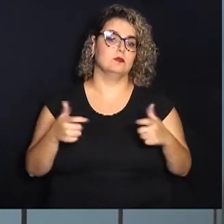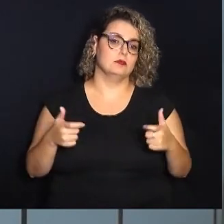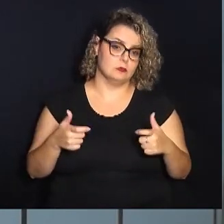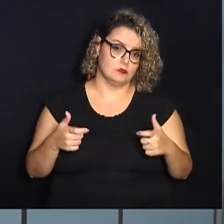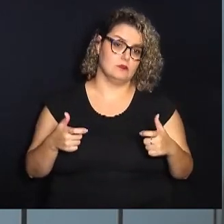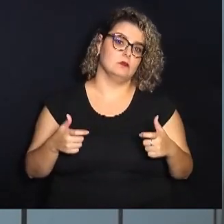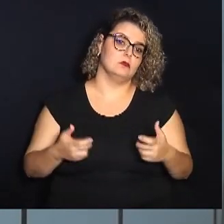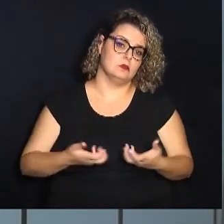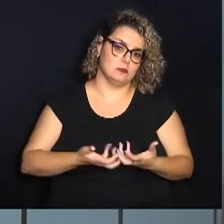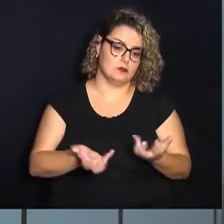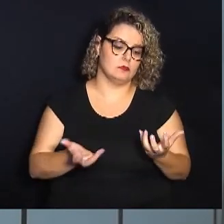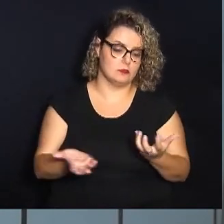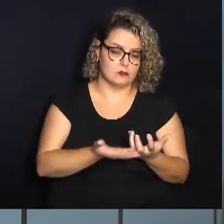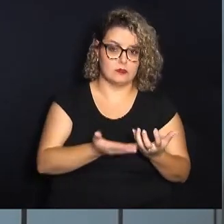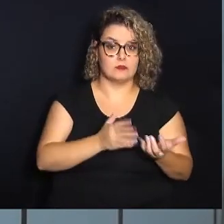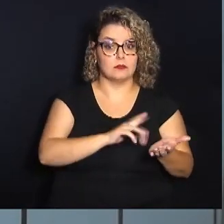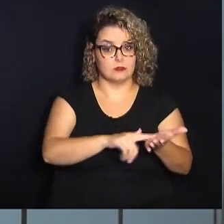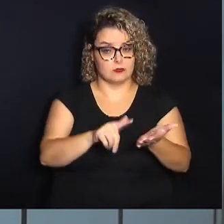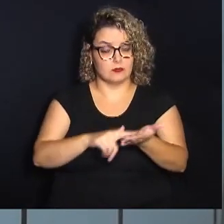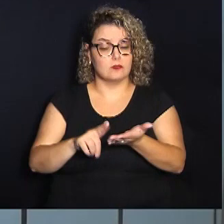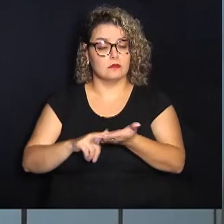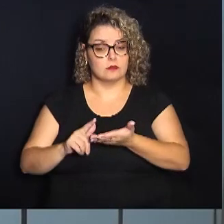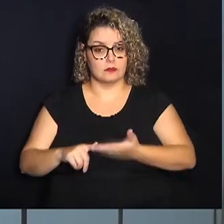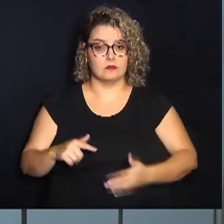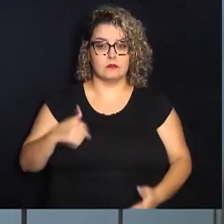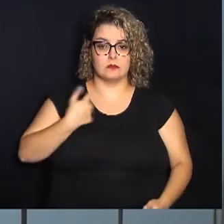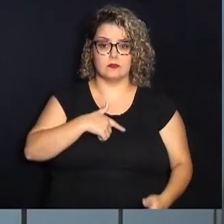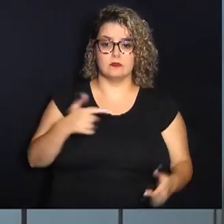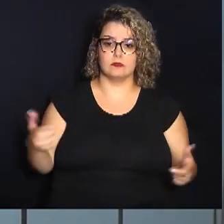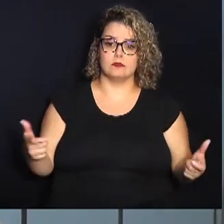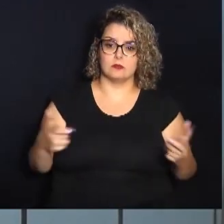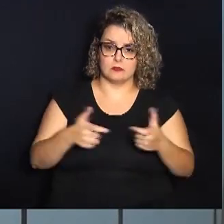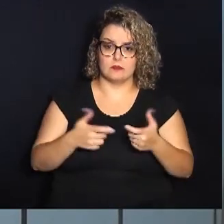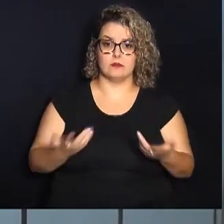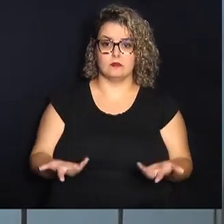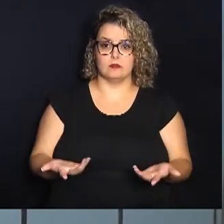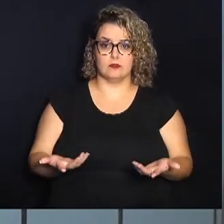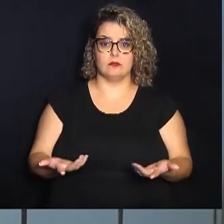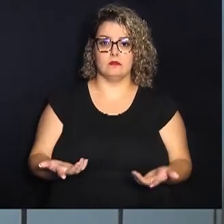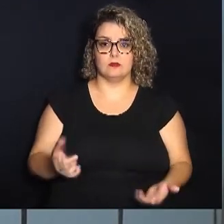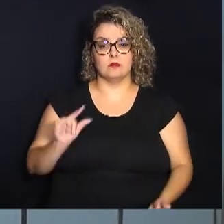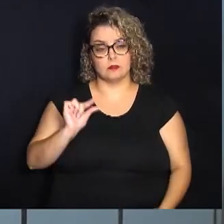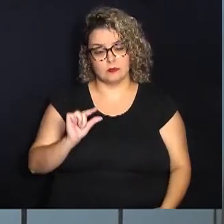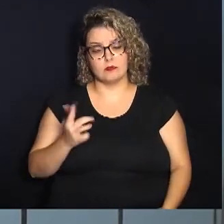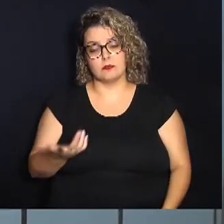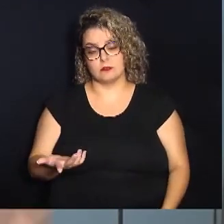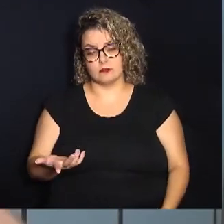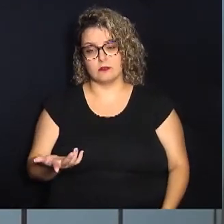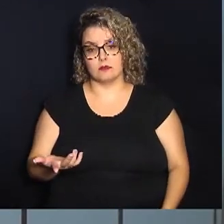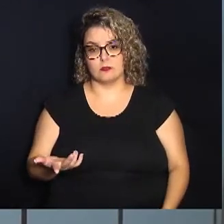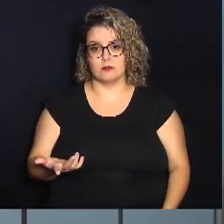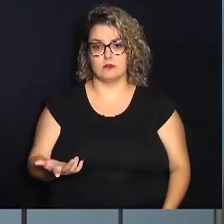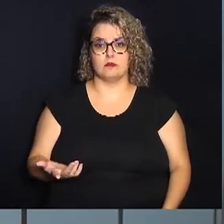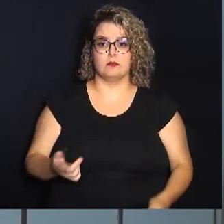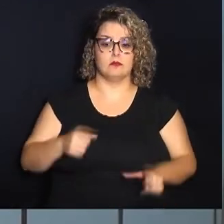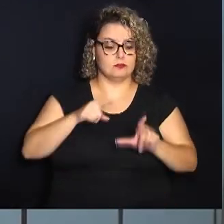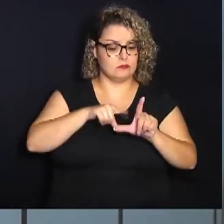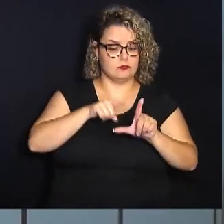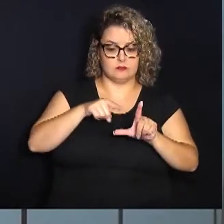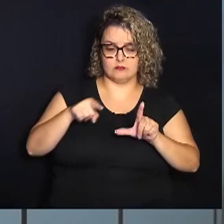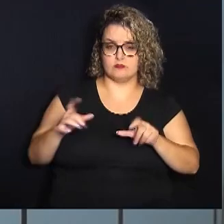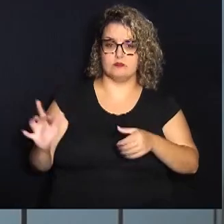corte de mato e de limpeza também, para que a gente diminua, pelo menos diminua essa onda de